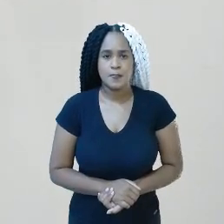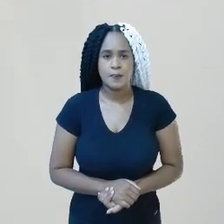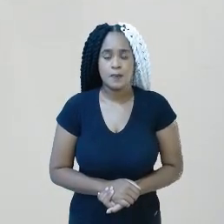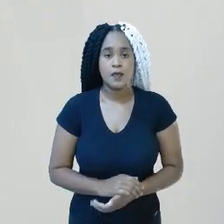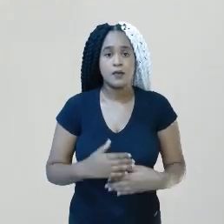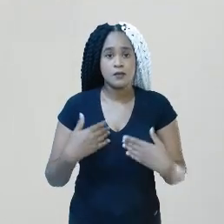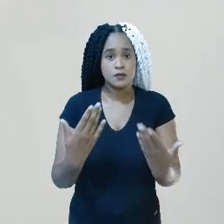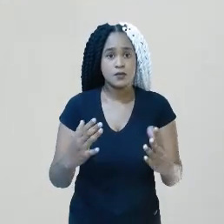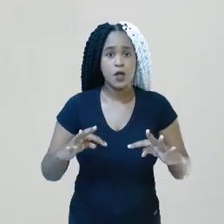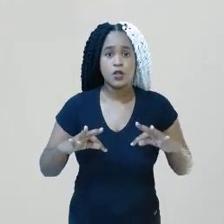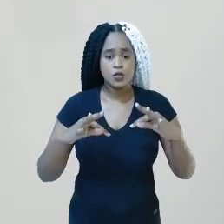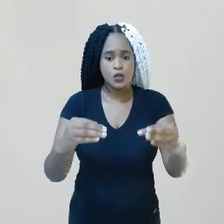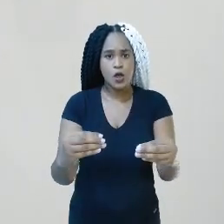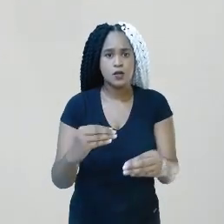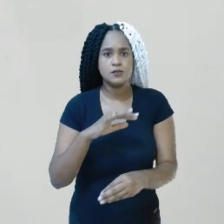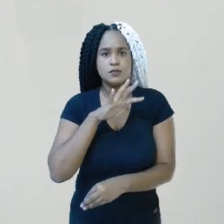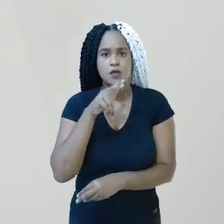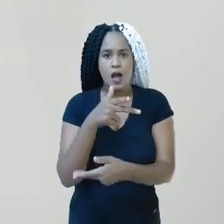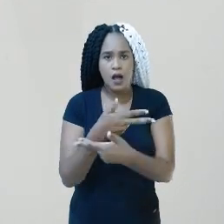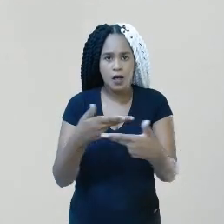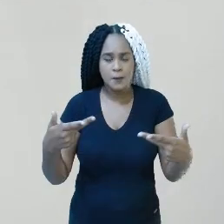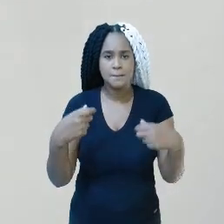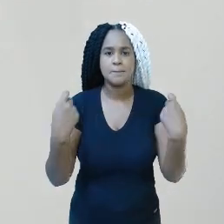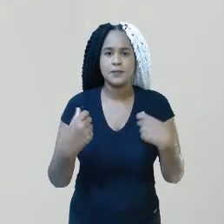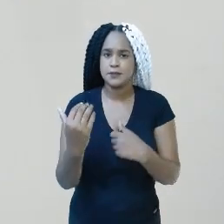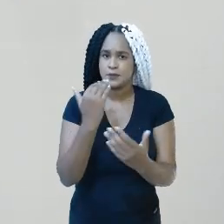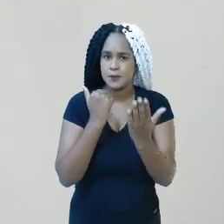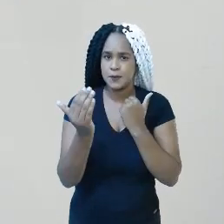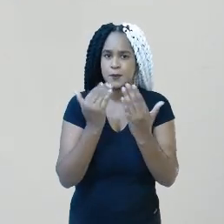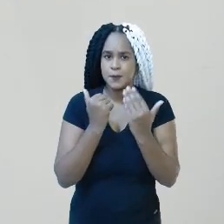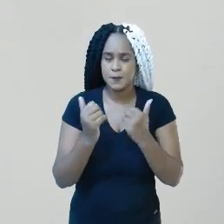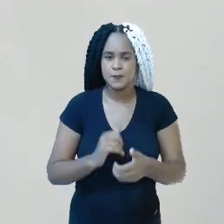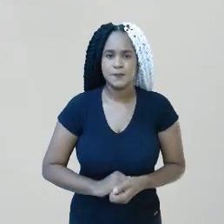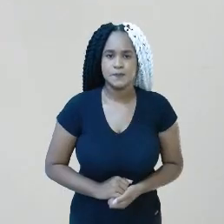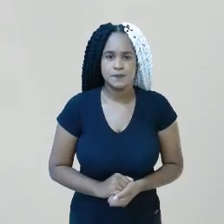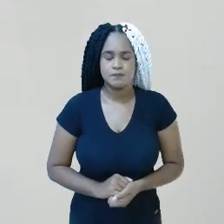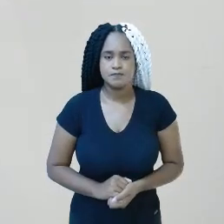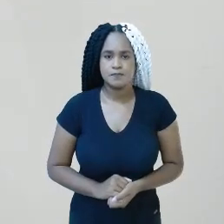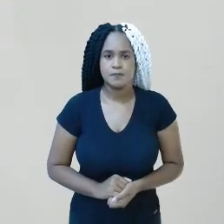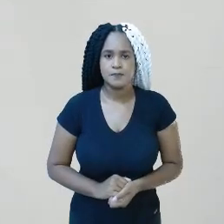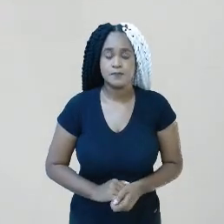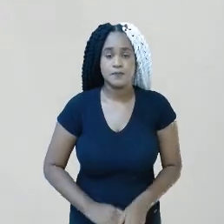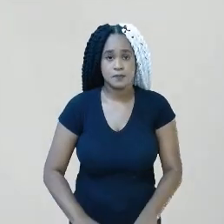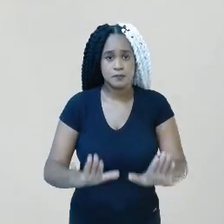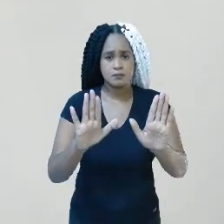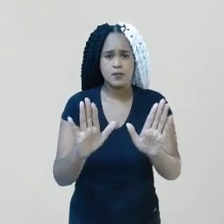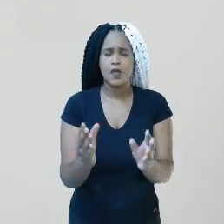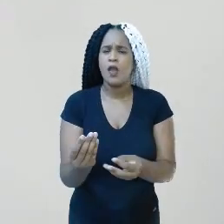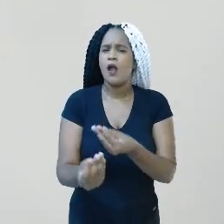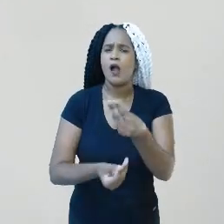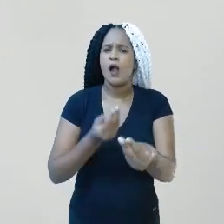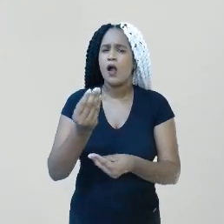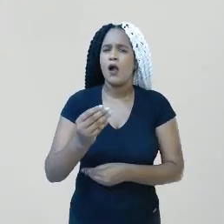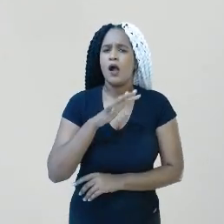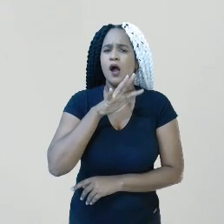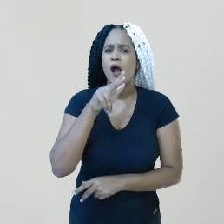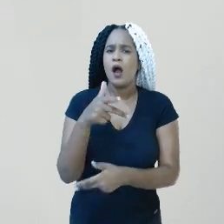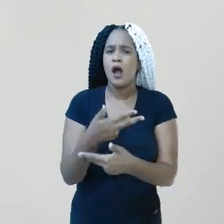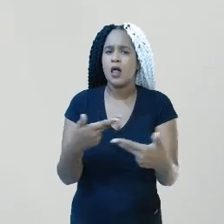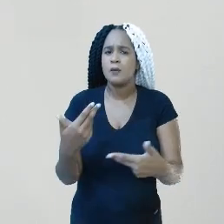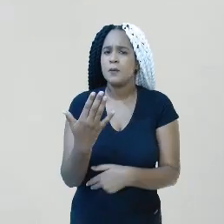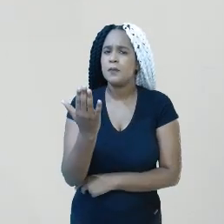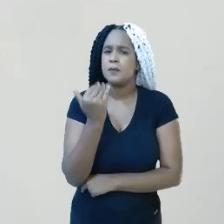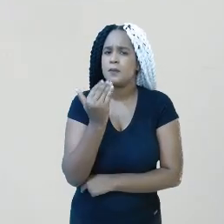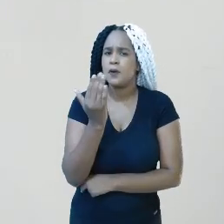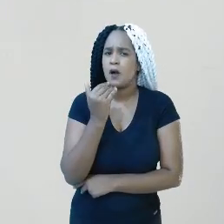todos os seres precisam se alimentar. E aí, a diferença é como esses seres se